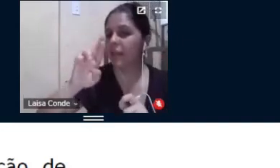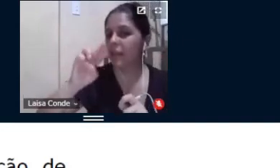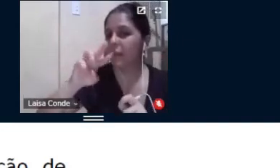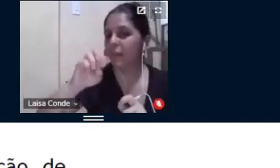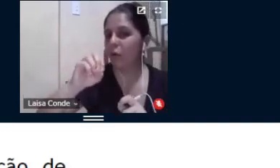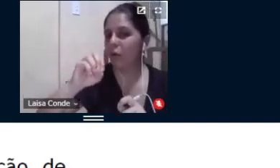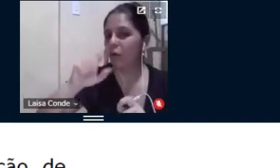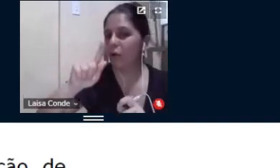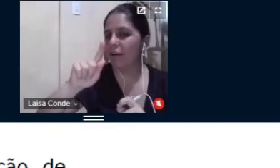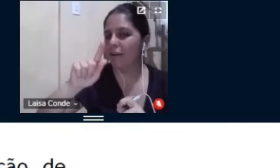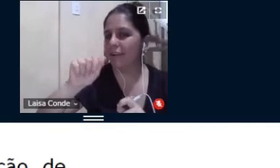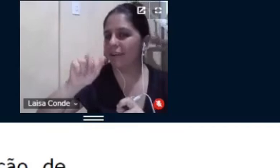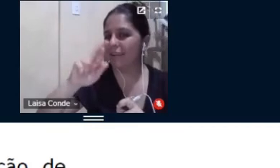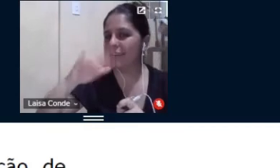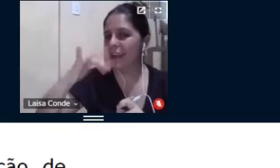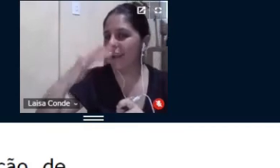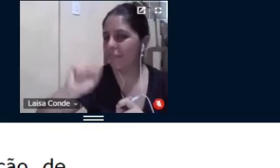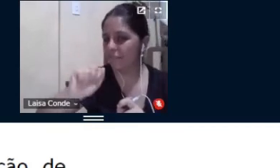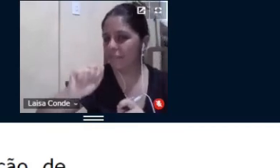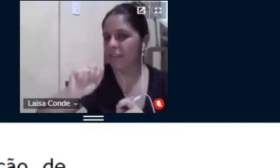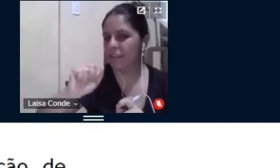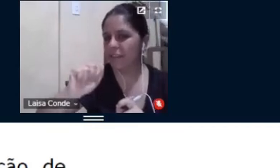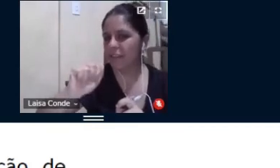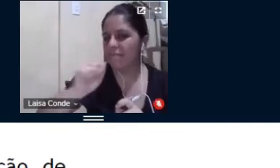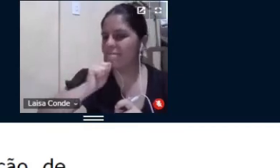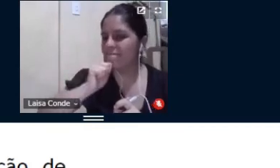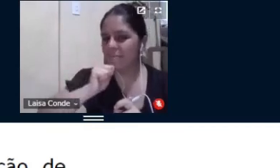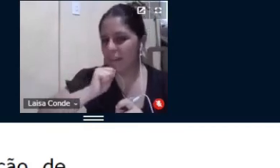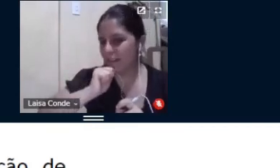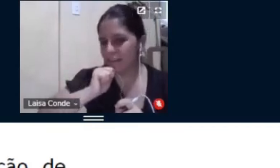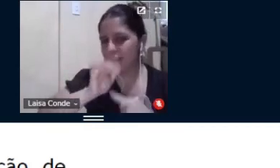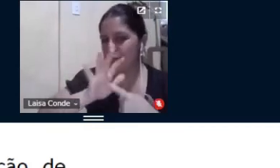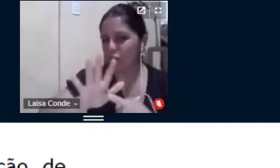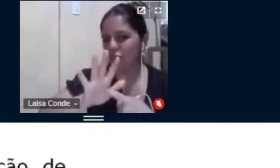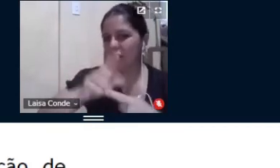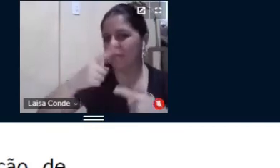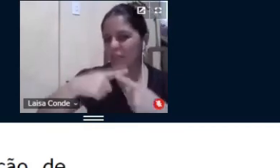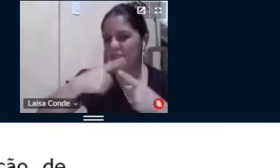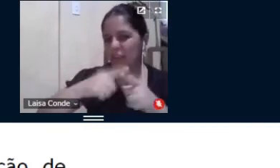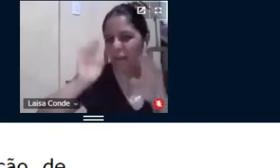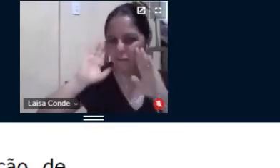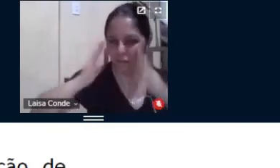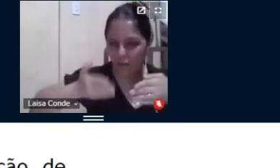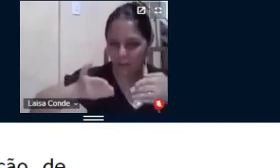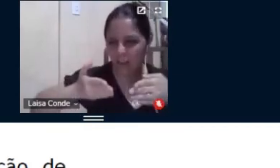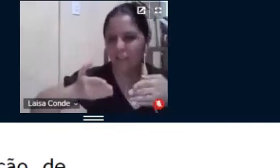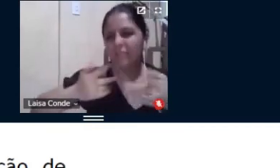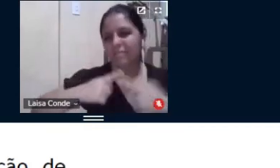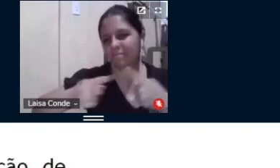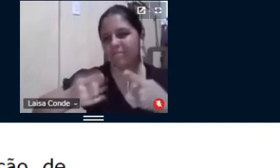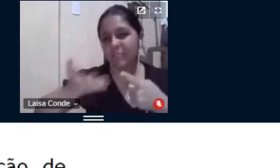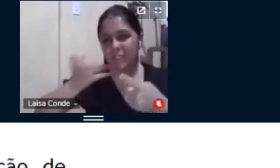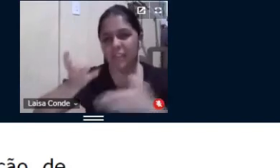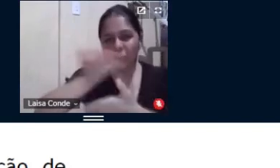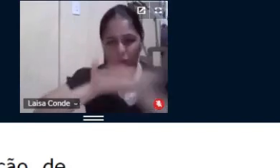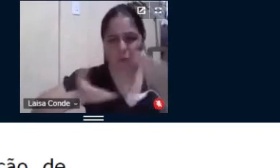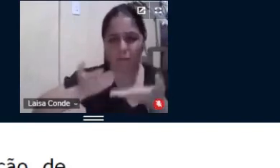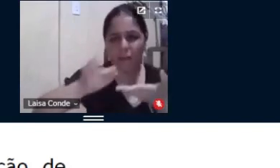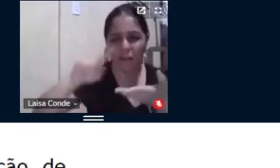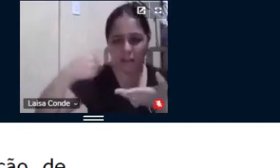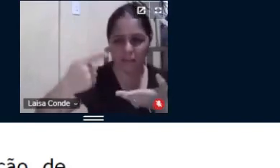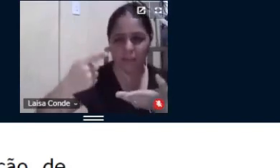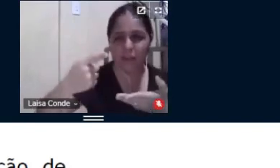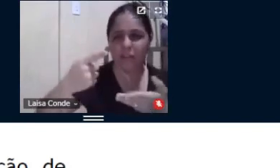a gente não costuma abordar porque ela é mais específica, mas se você quiser compartilhar com a gente semana que vem, Cristiano, eu